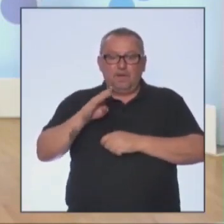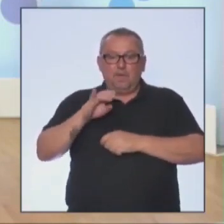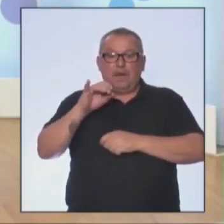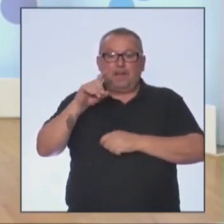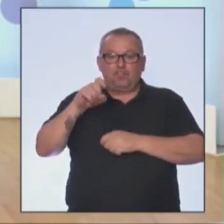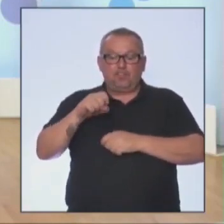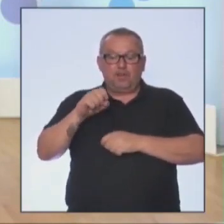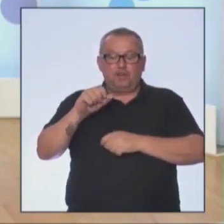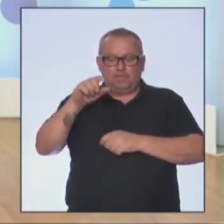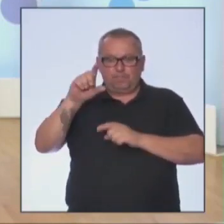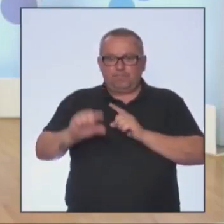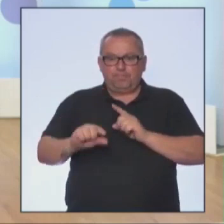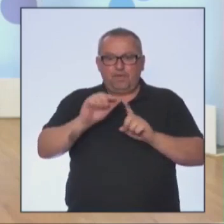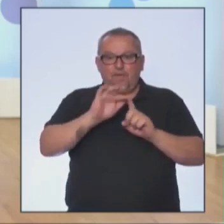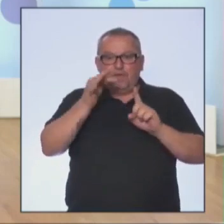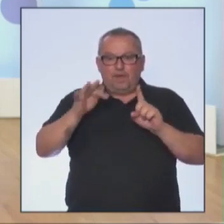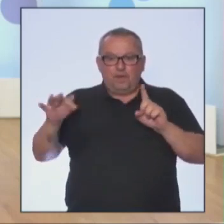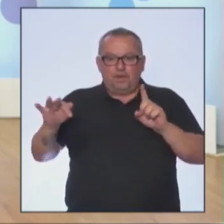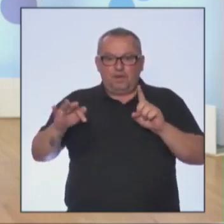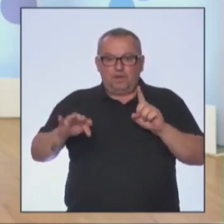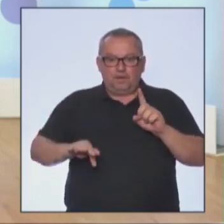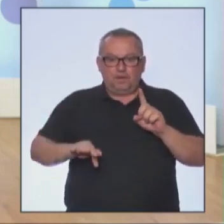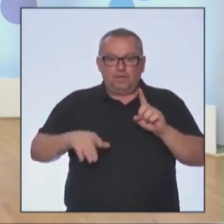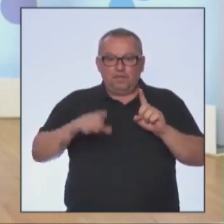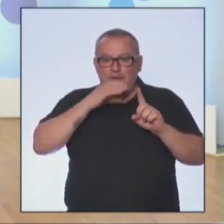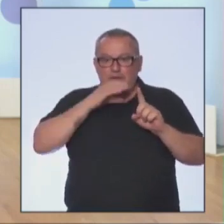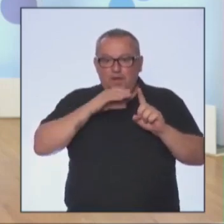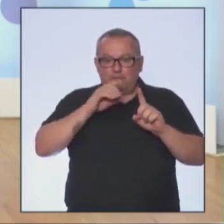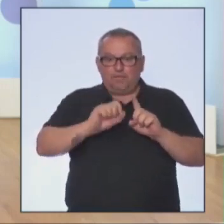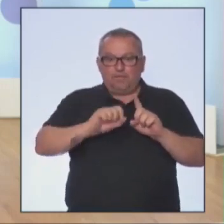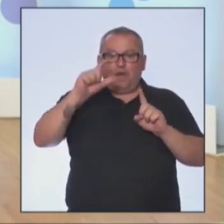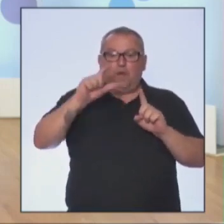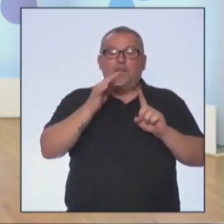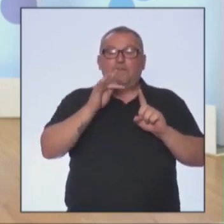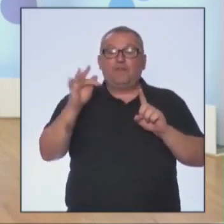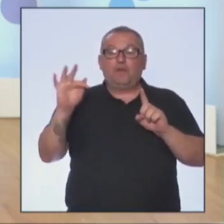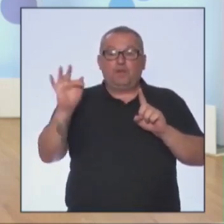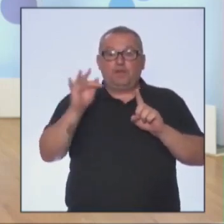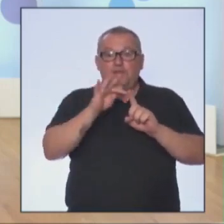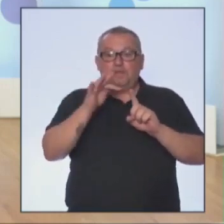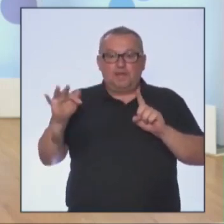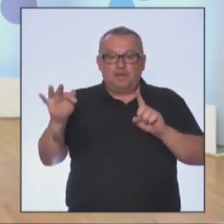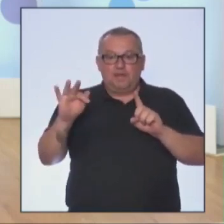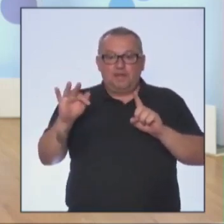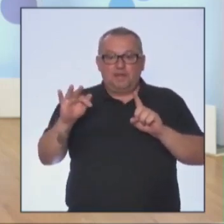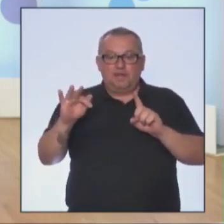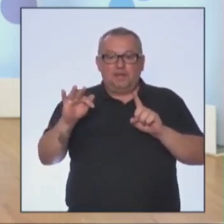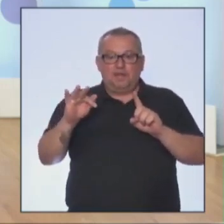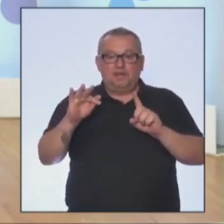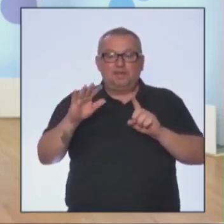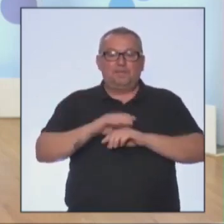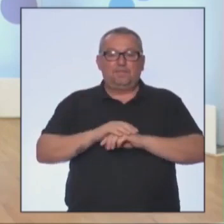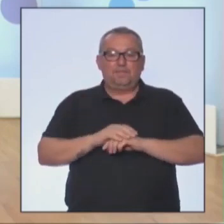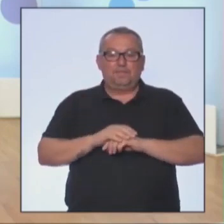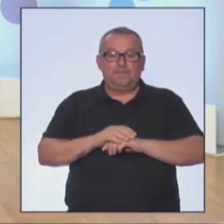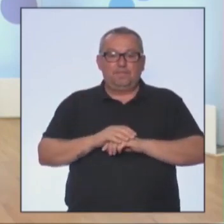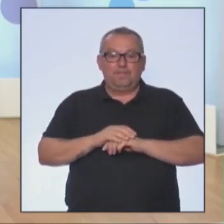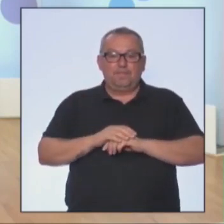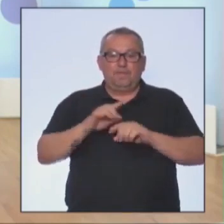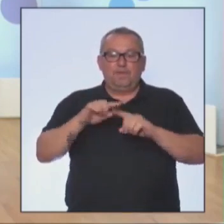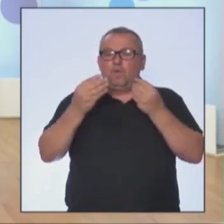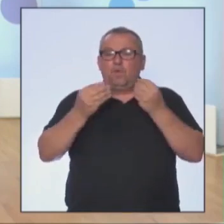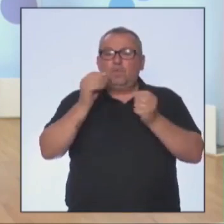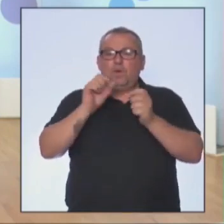frequência. Só que se eu oscilar a onda mais rápido, agora é uma frequência mais alta. Basicamente é